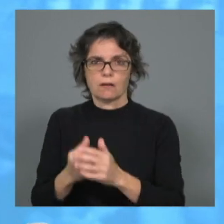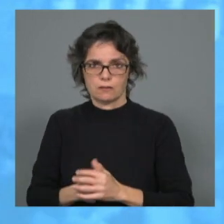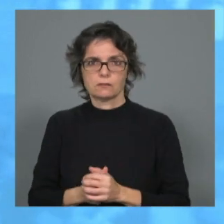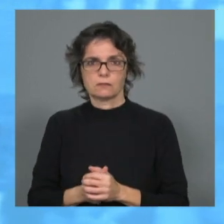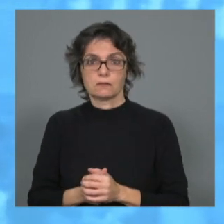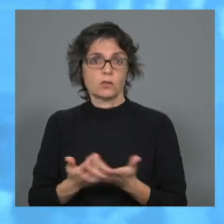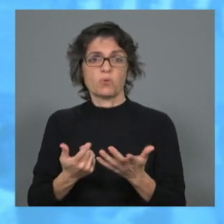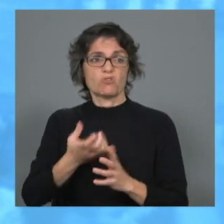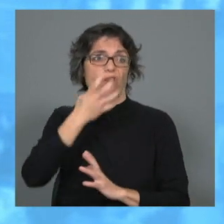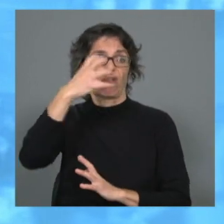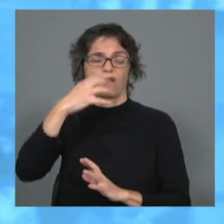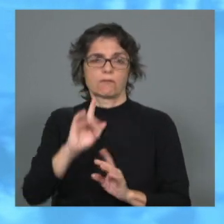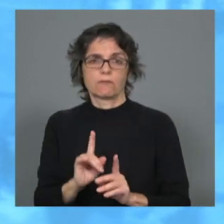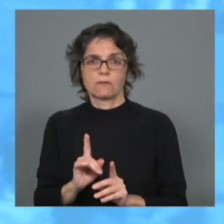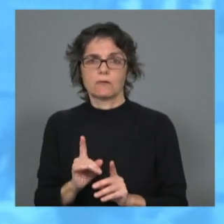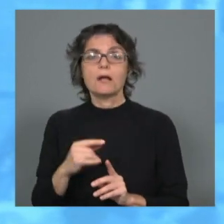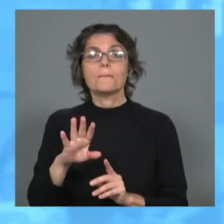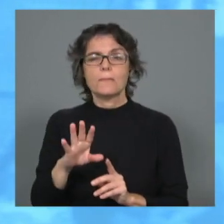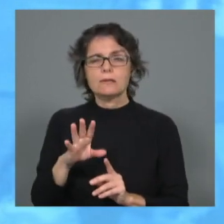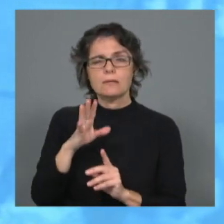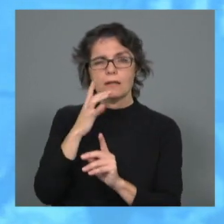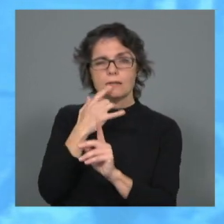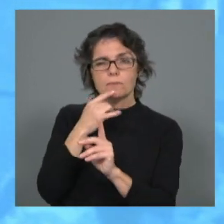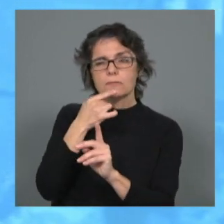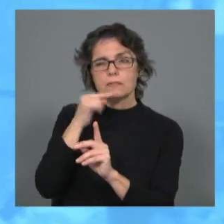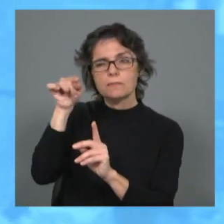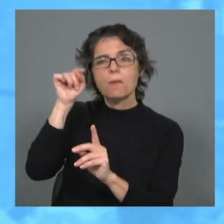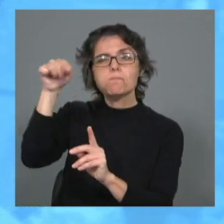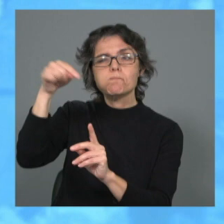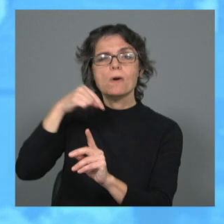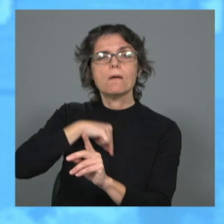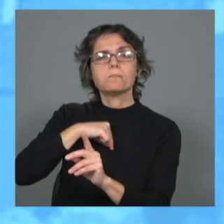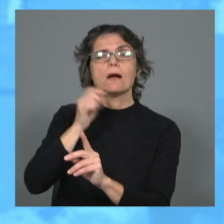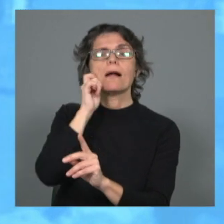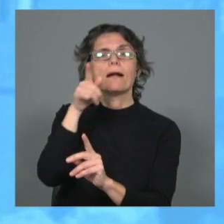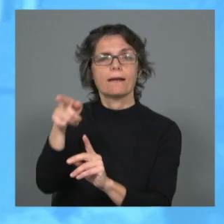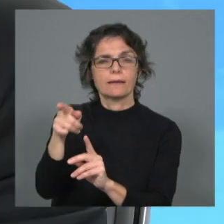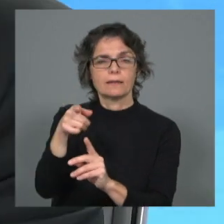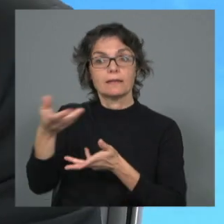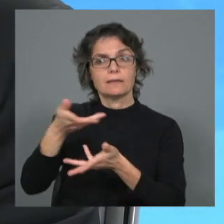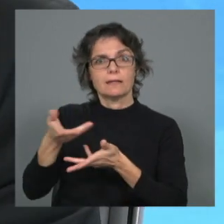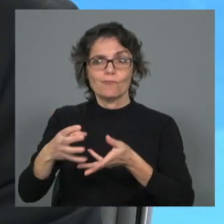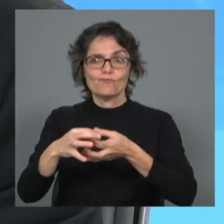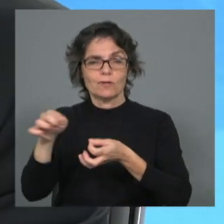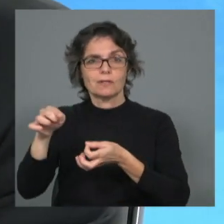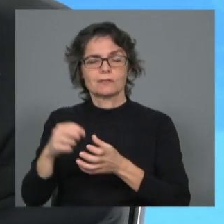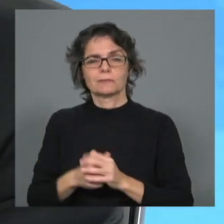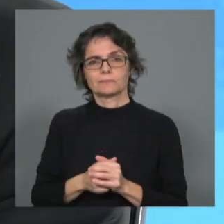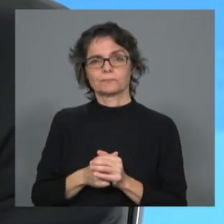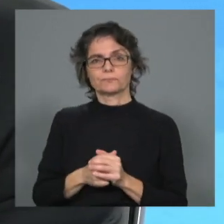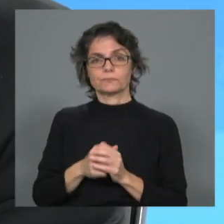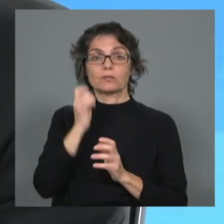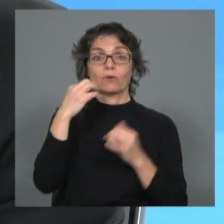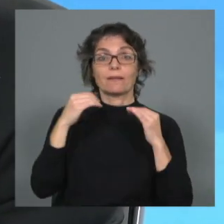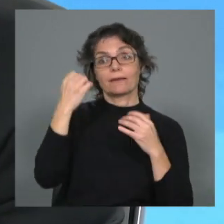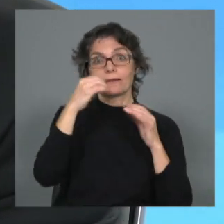elevando a voz, mas indo ao fulcro daquela pessoa, não é? E conhecendo-a bem. Eu acho que o professor